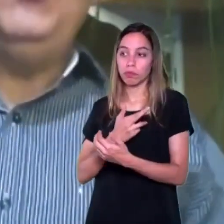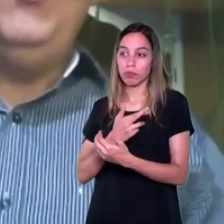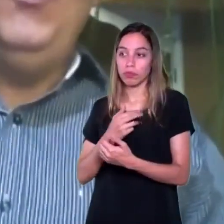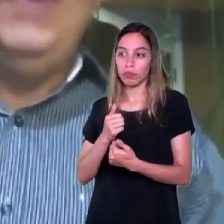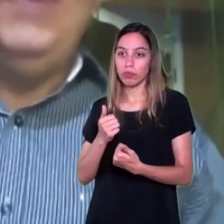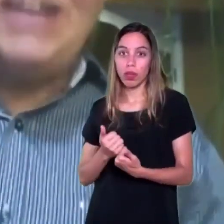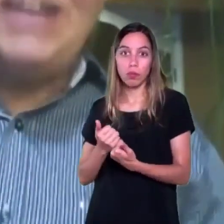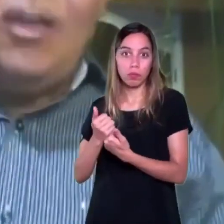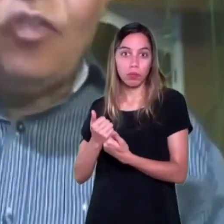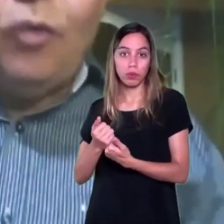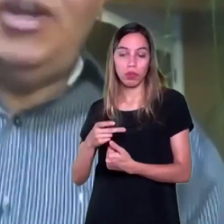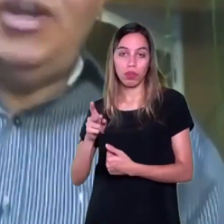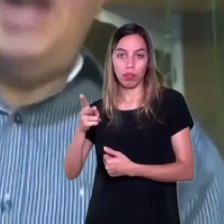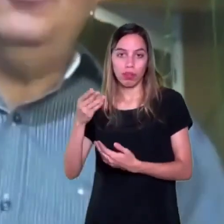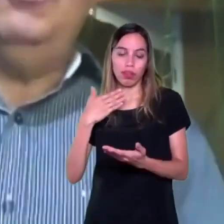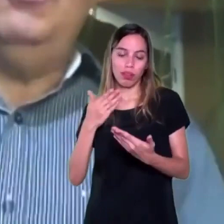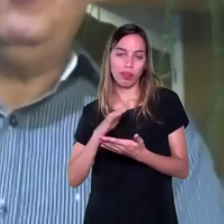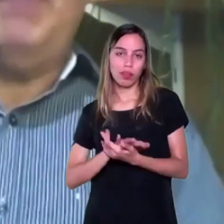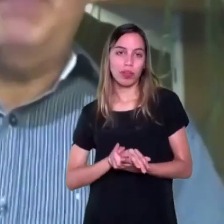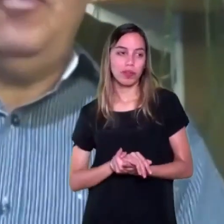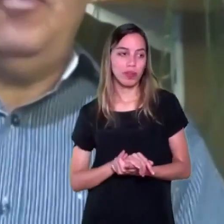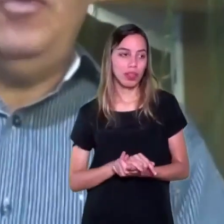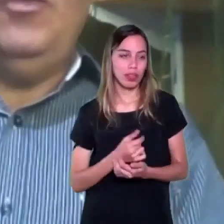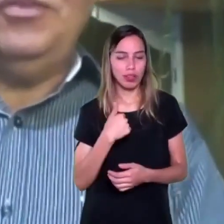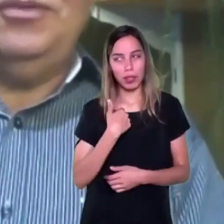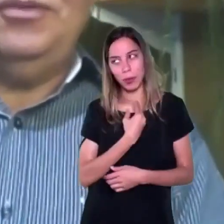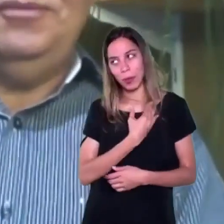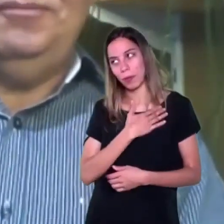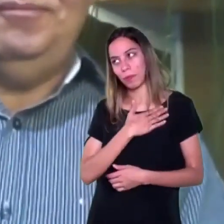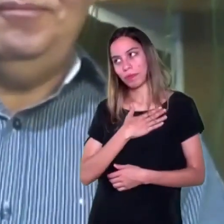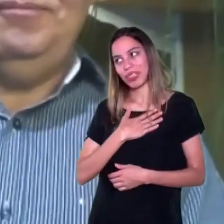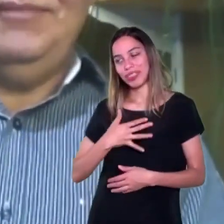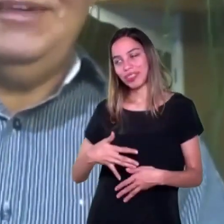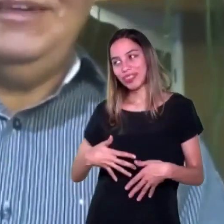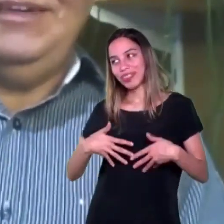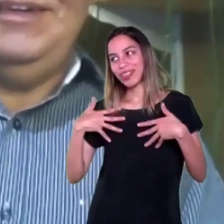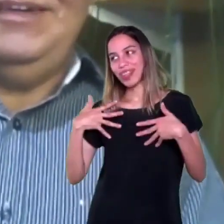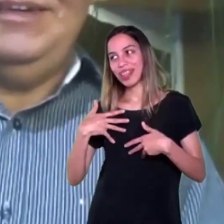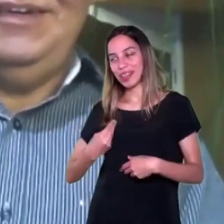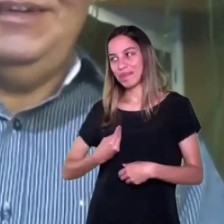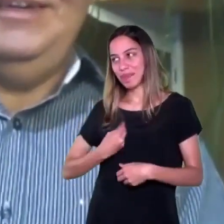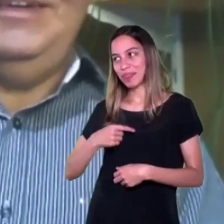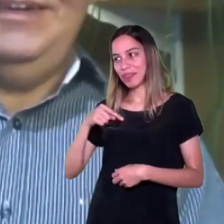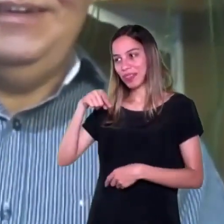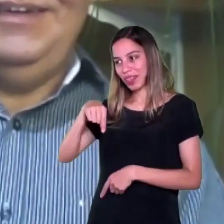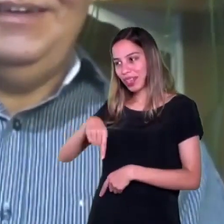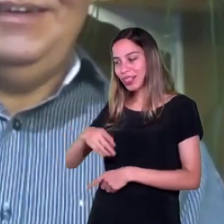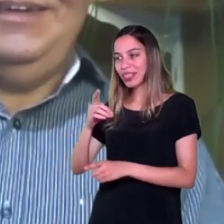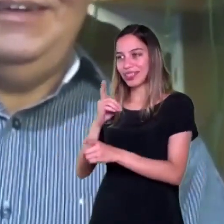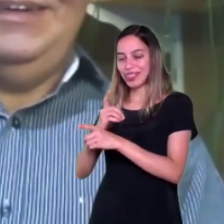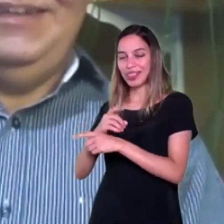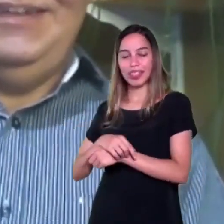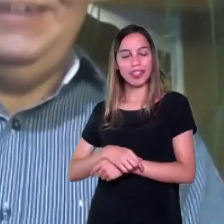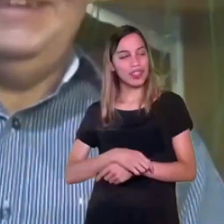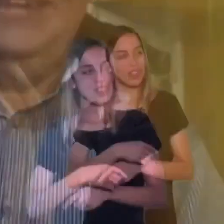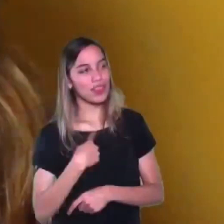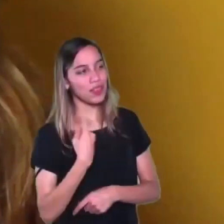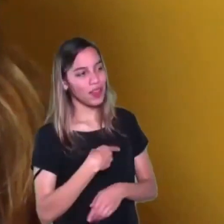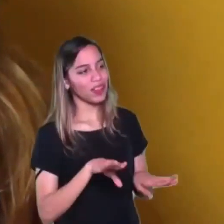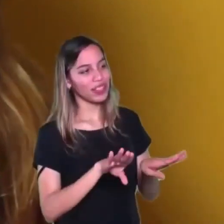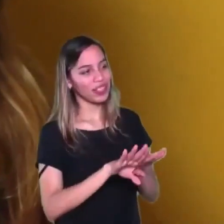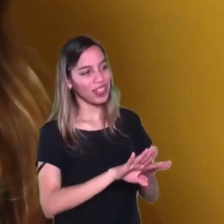estou muito lisonjeado de participar desse encontro. Muito obrigada, e a gente também. Muito feliz de te